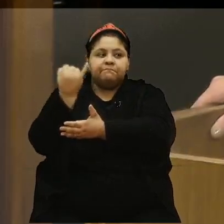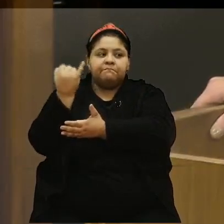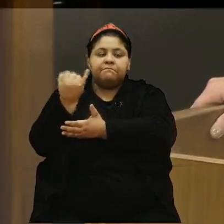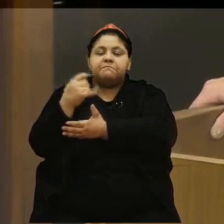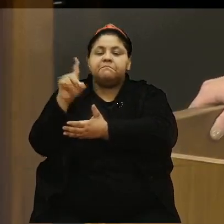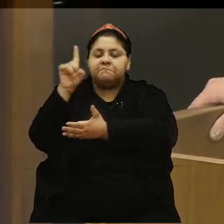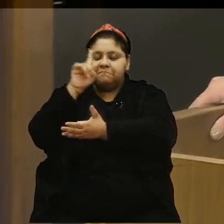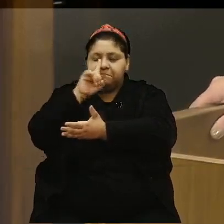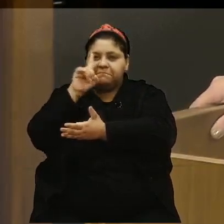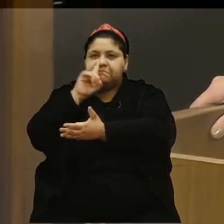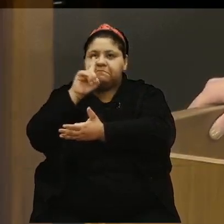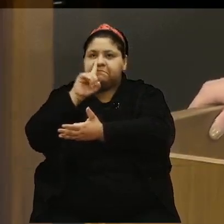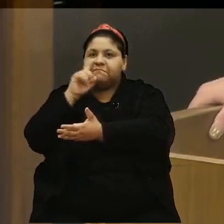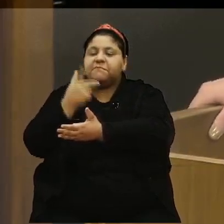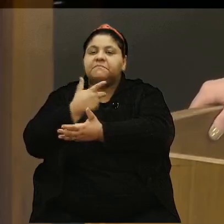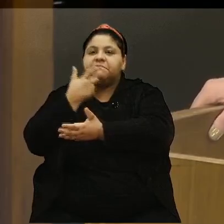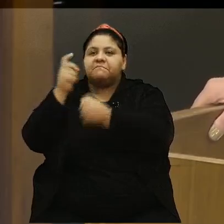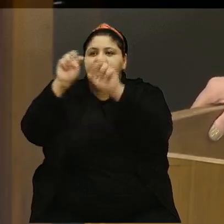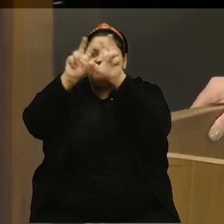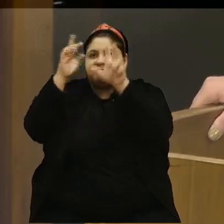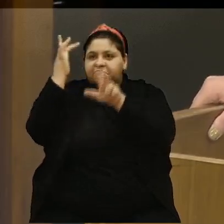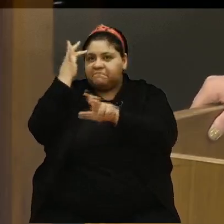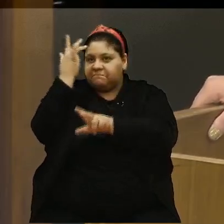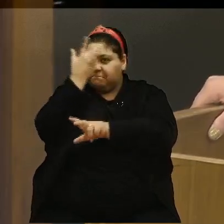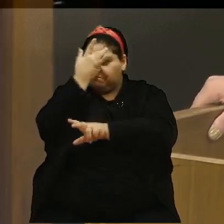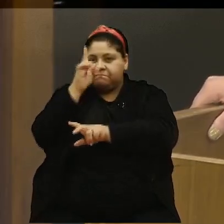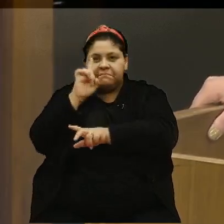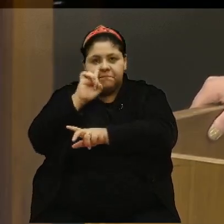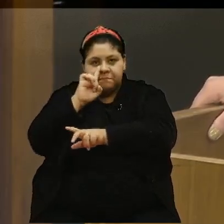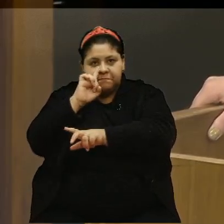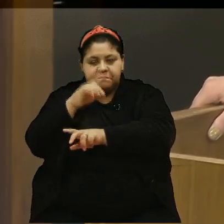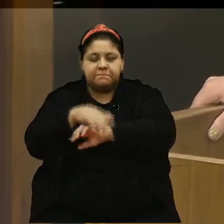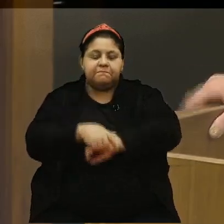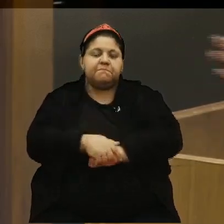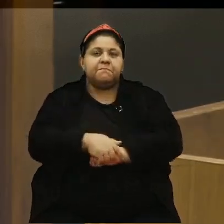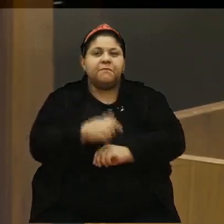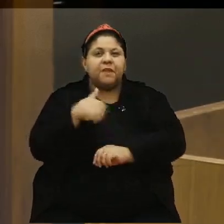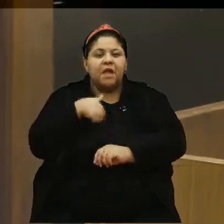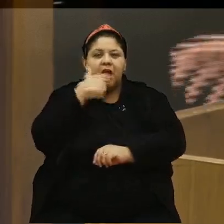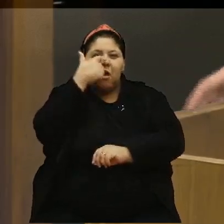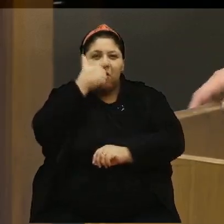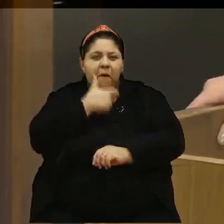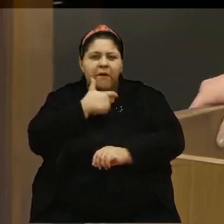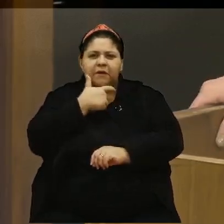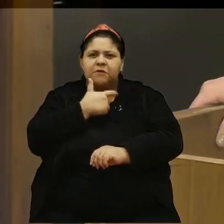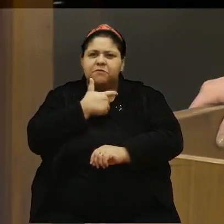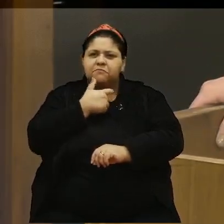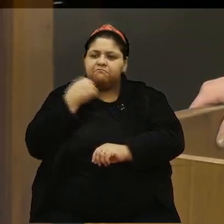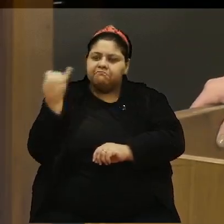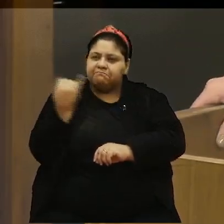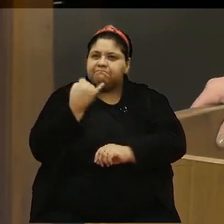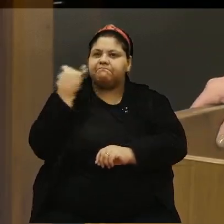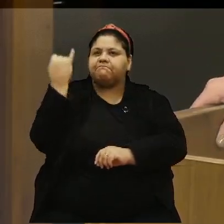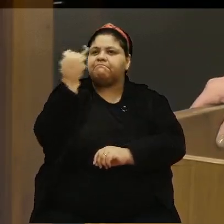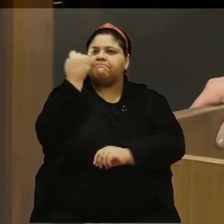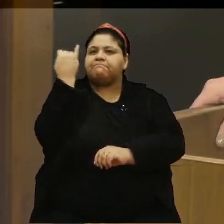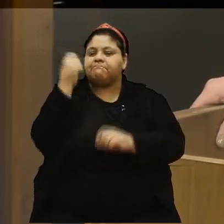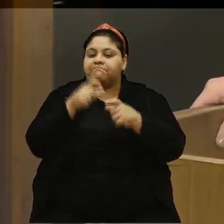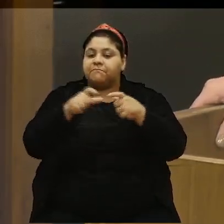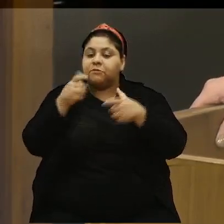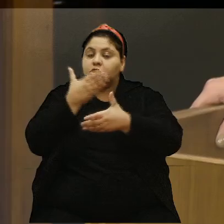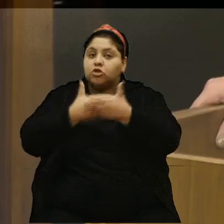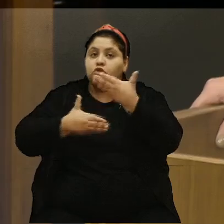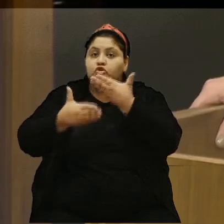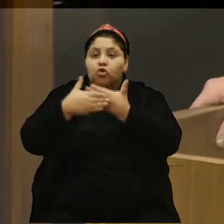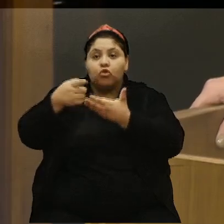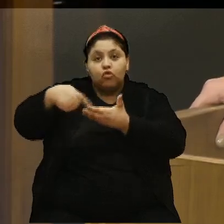mães que trazem o tema da saúde mental materna. E eu acho de um simbolismo muito grande o fato de todas